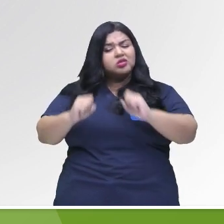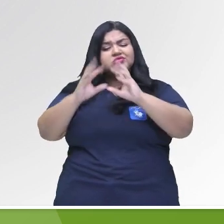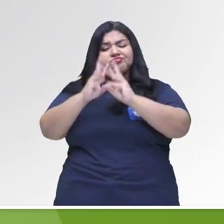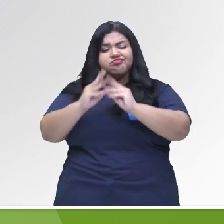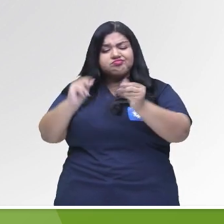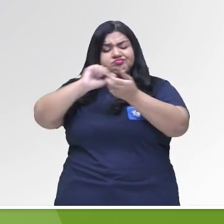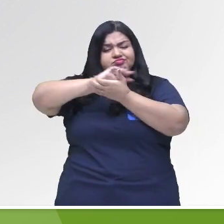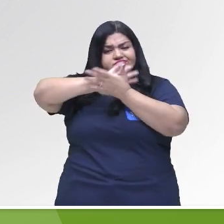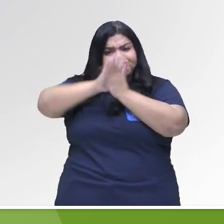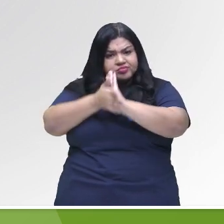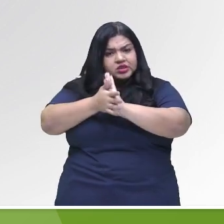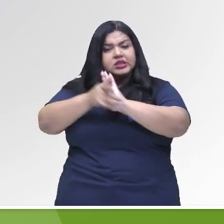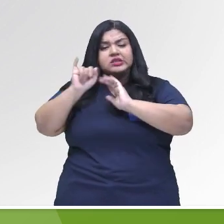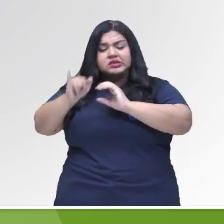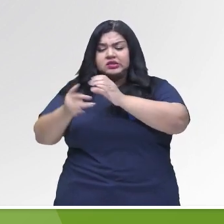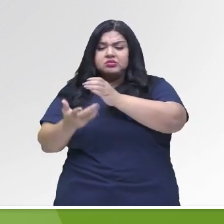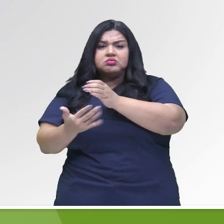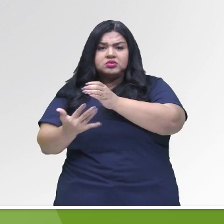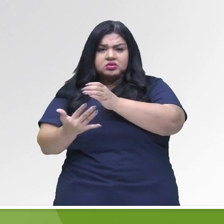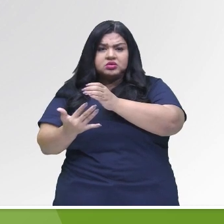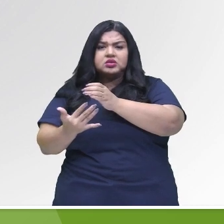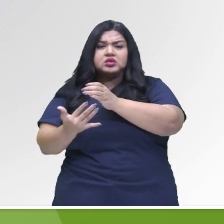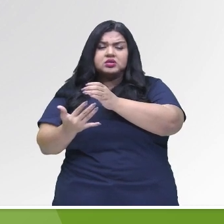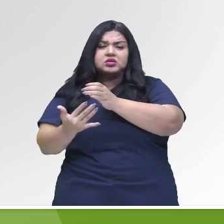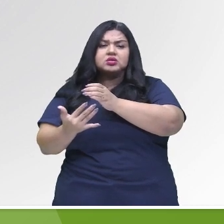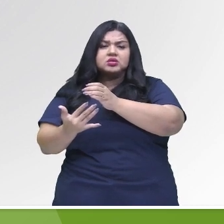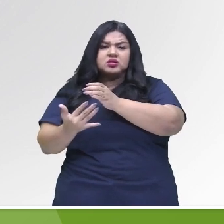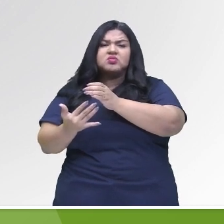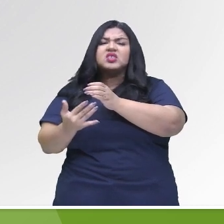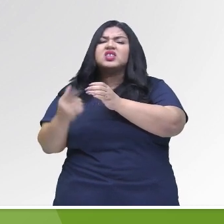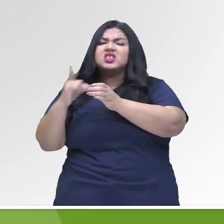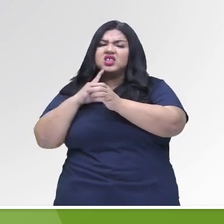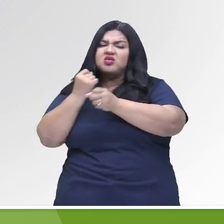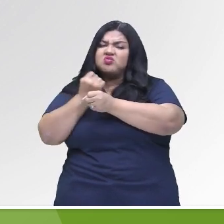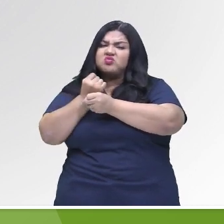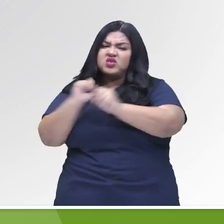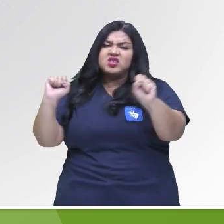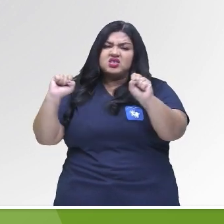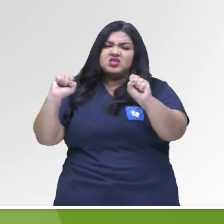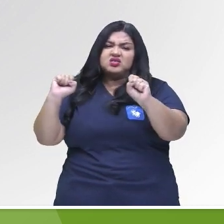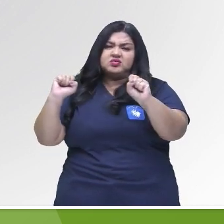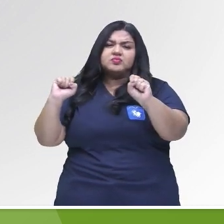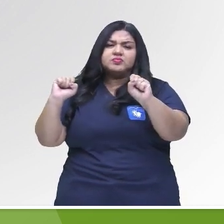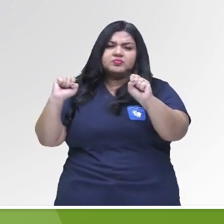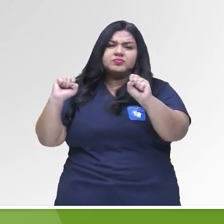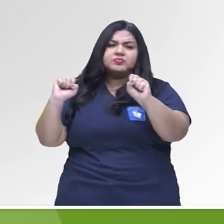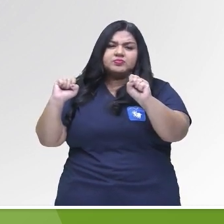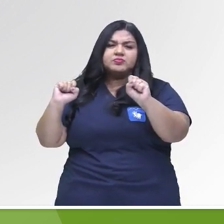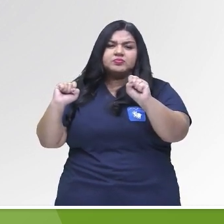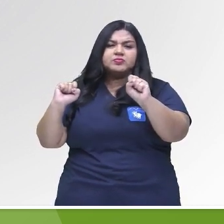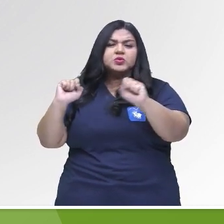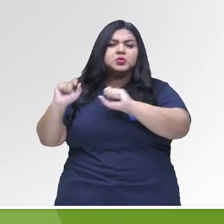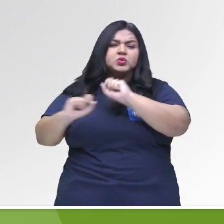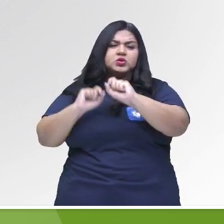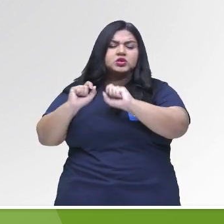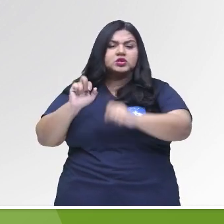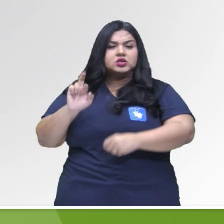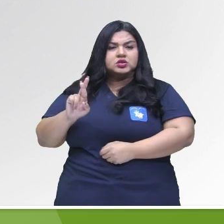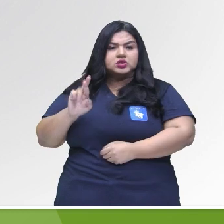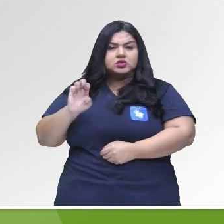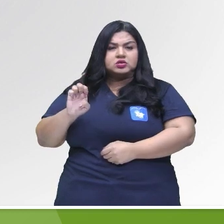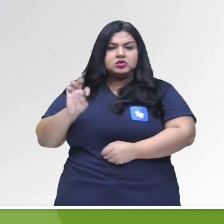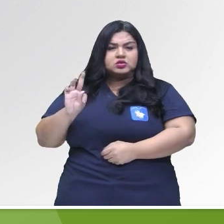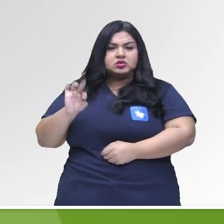quando são reaquecidos, há o rompimento das ligações cruzadas, que são chamadas